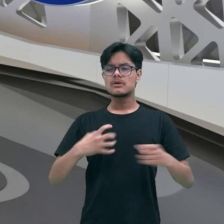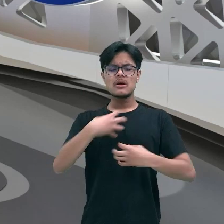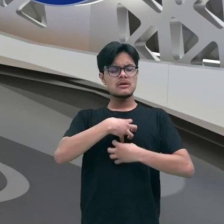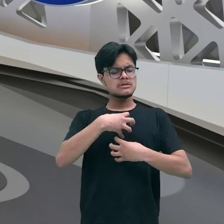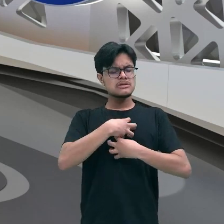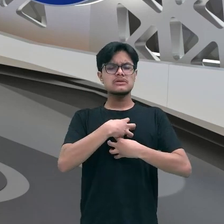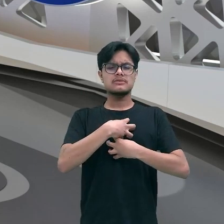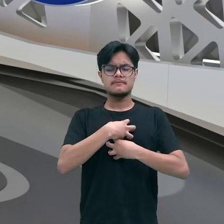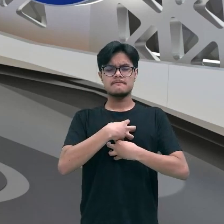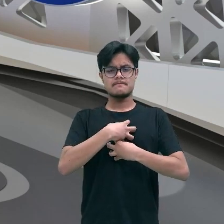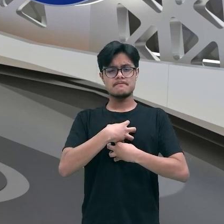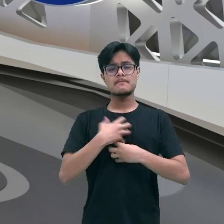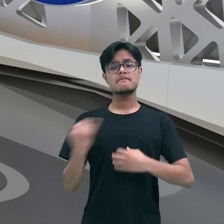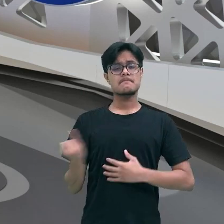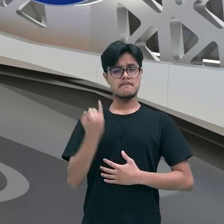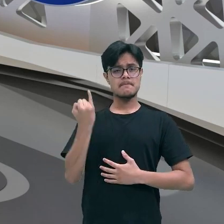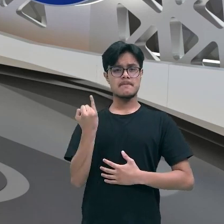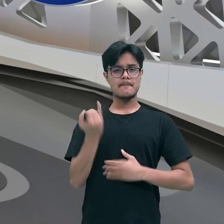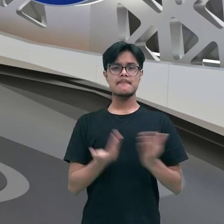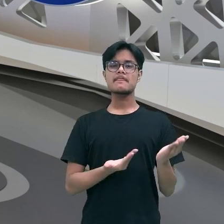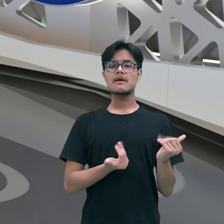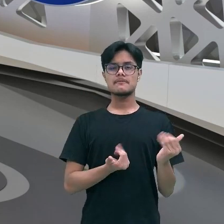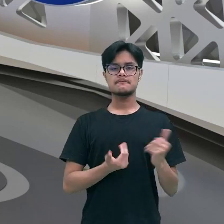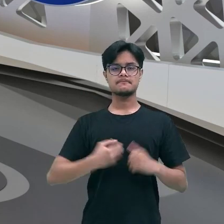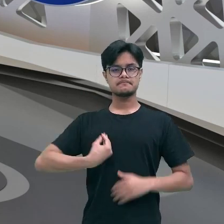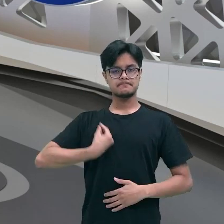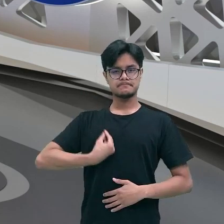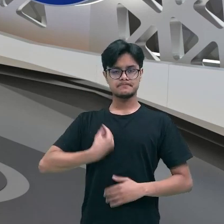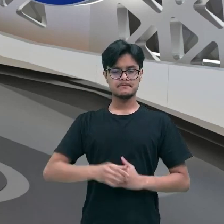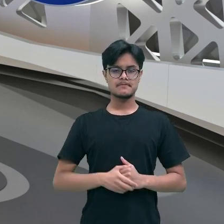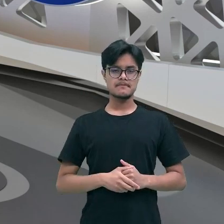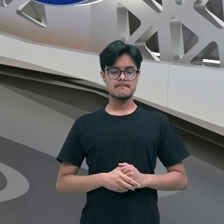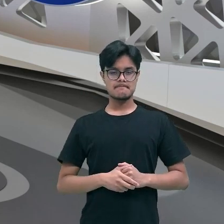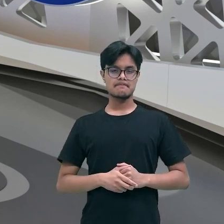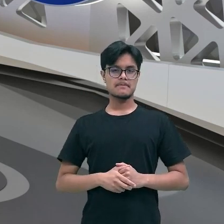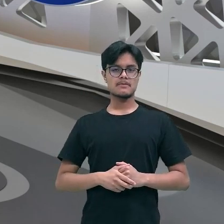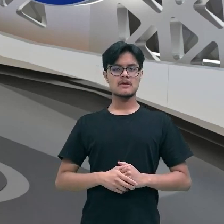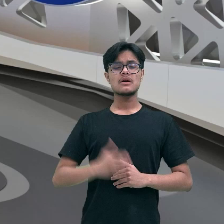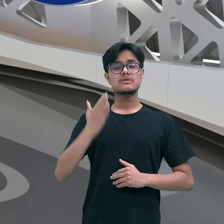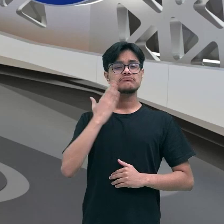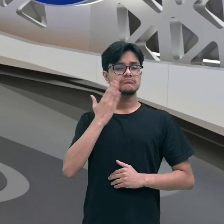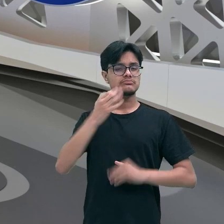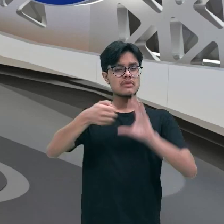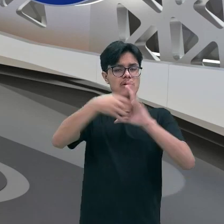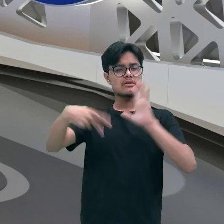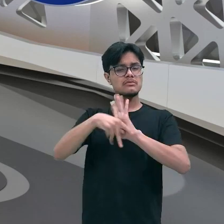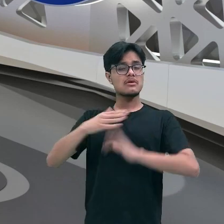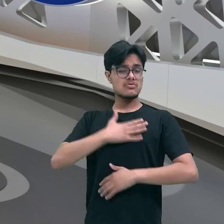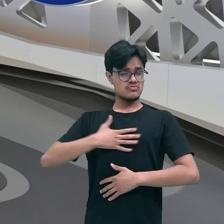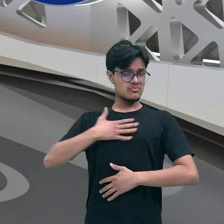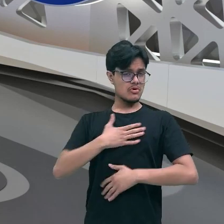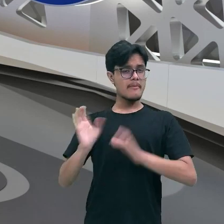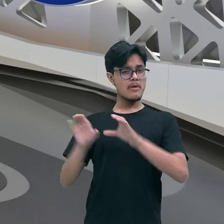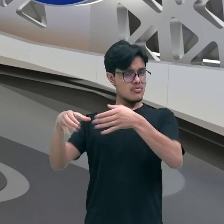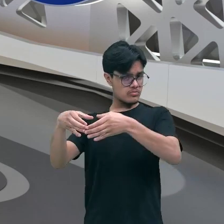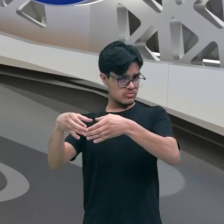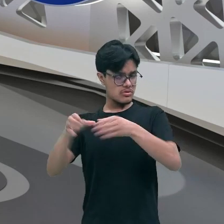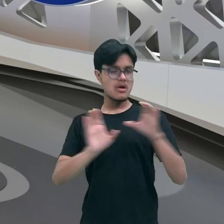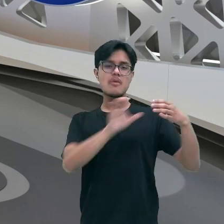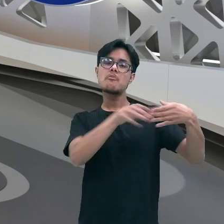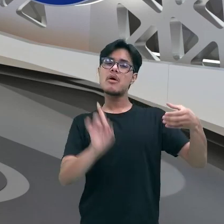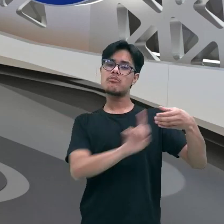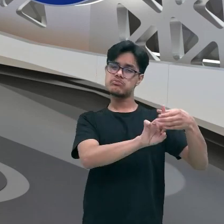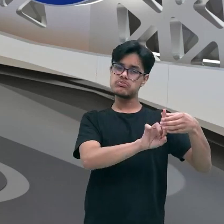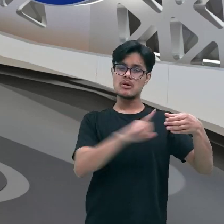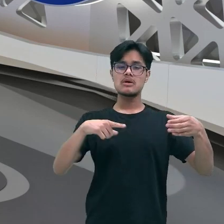momento extremamente importante na vida do adolescente. Buscar encaixar-se em um grupo para fazer parte e começar ali a formar